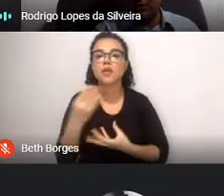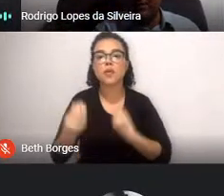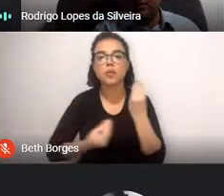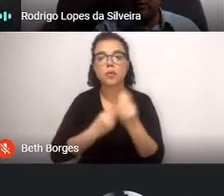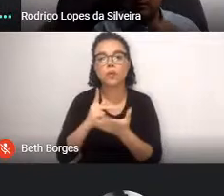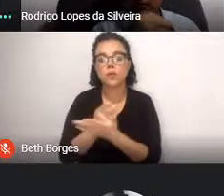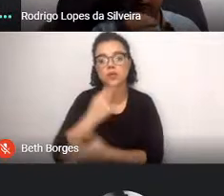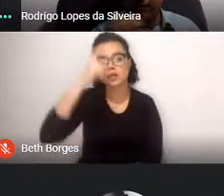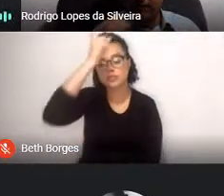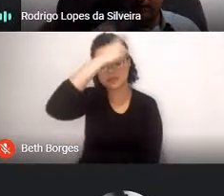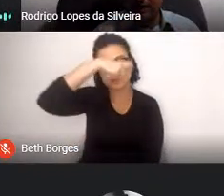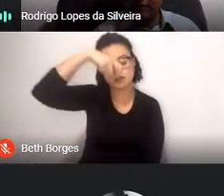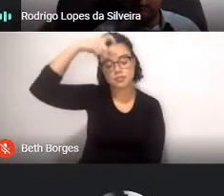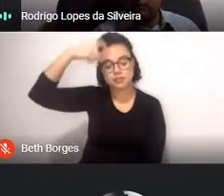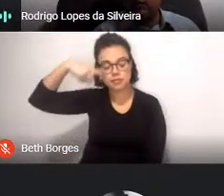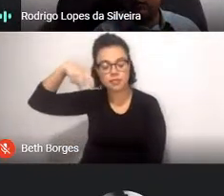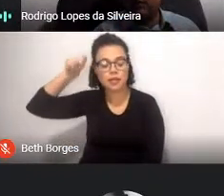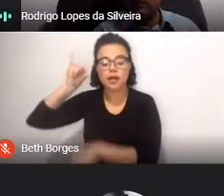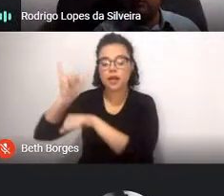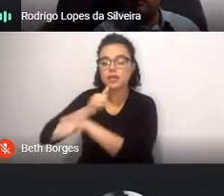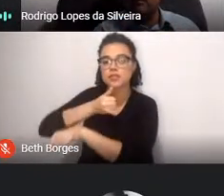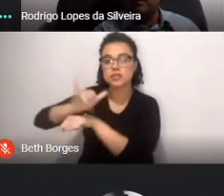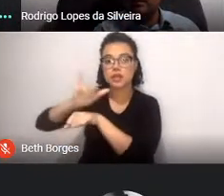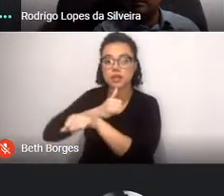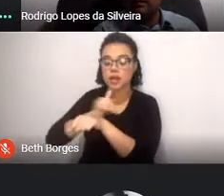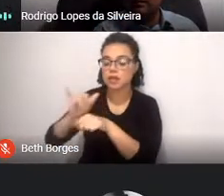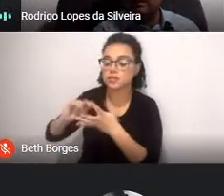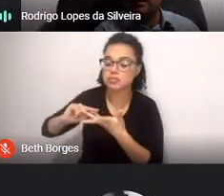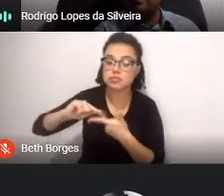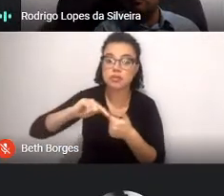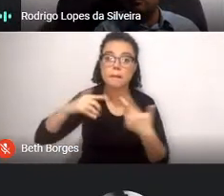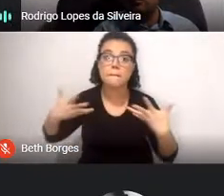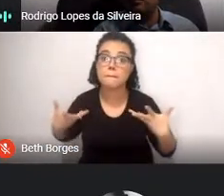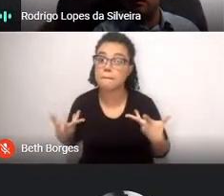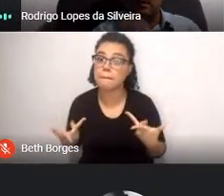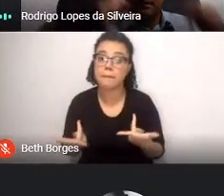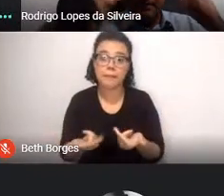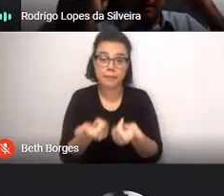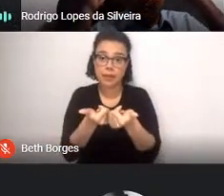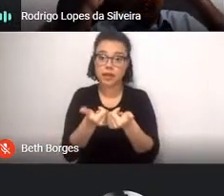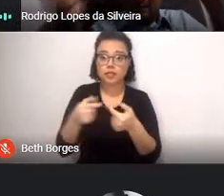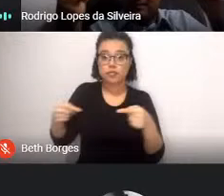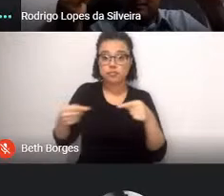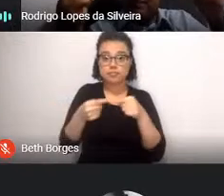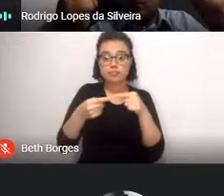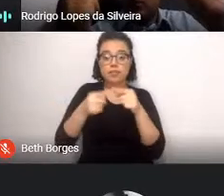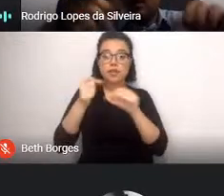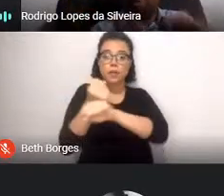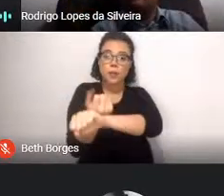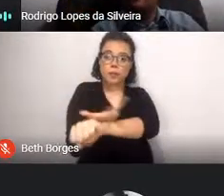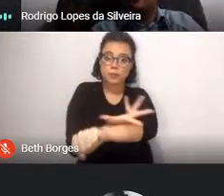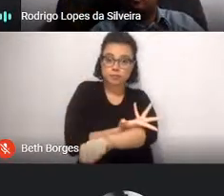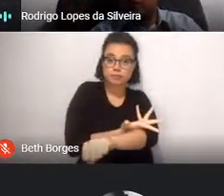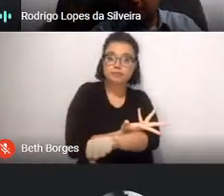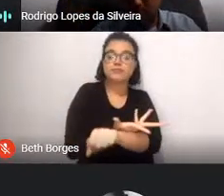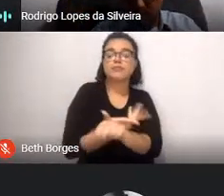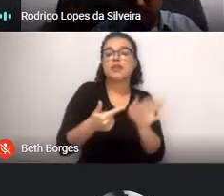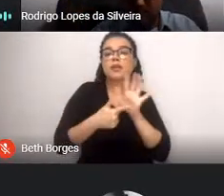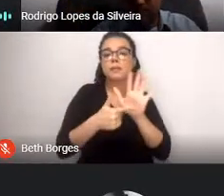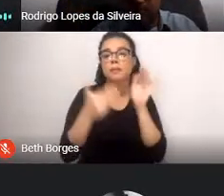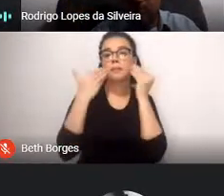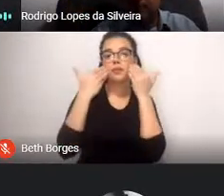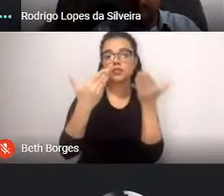é um instrumento fantástico utilizando em cima das emoções para trazer com rapidez toda